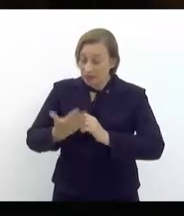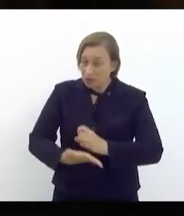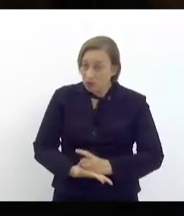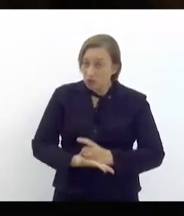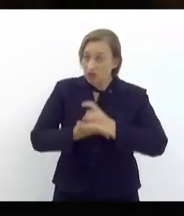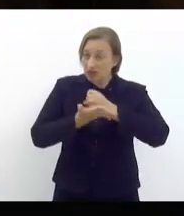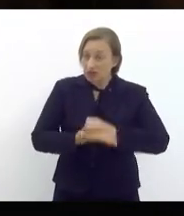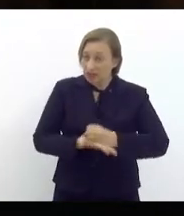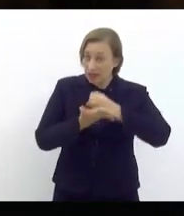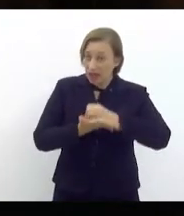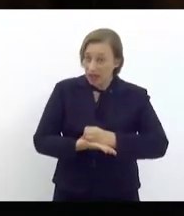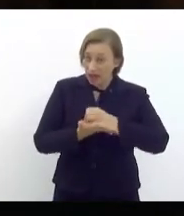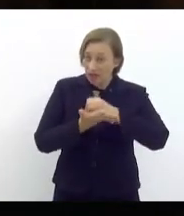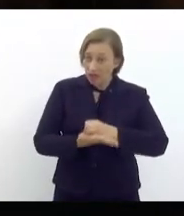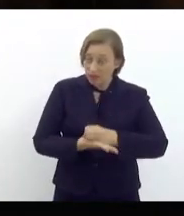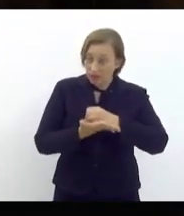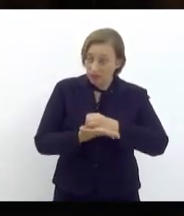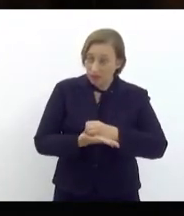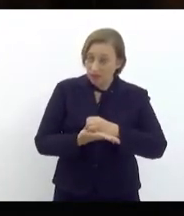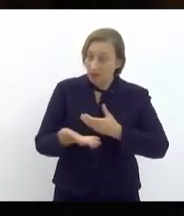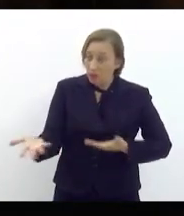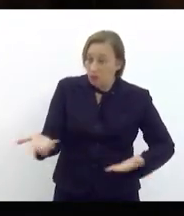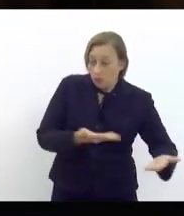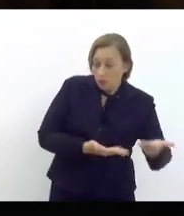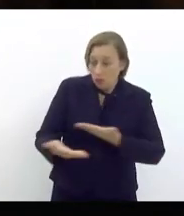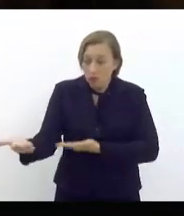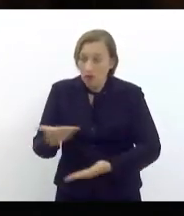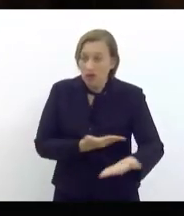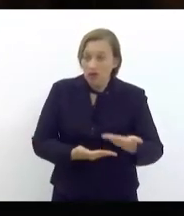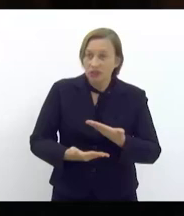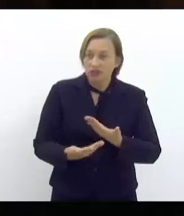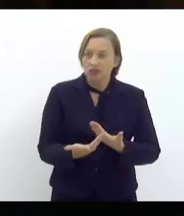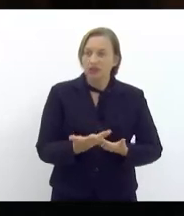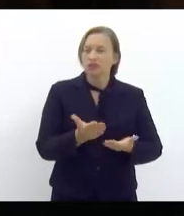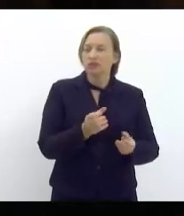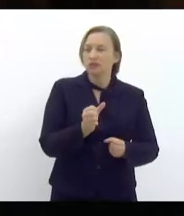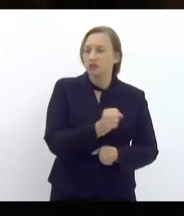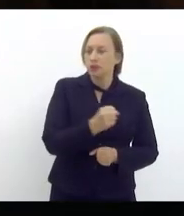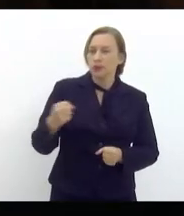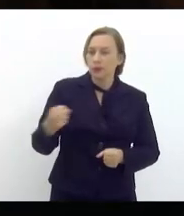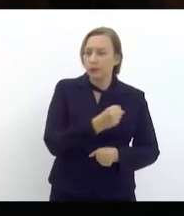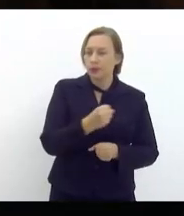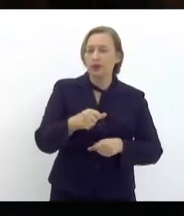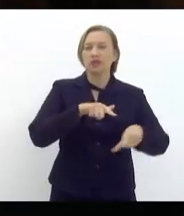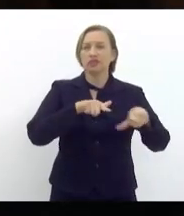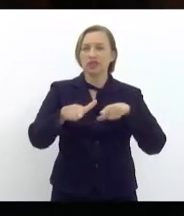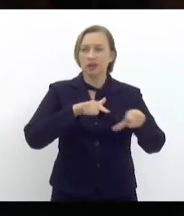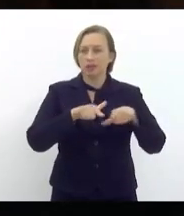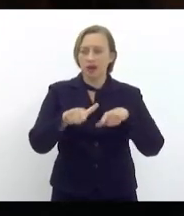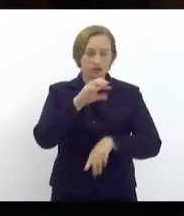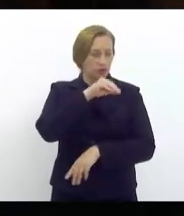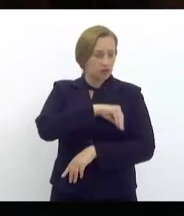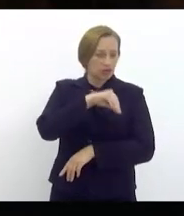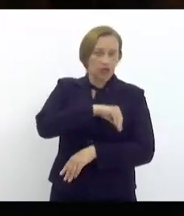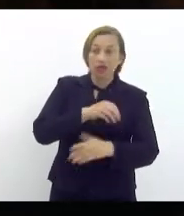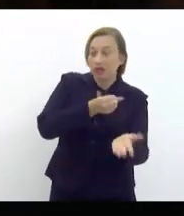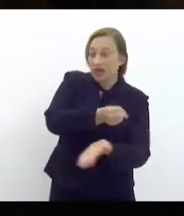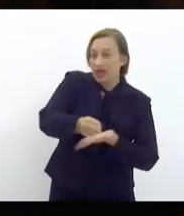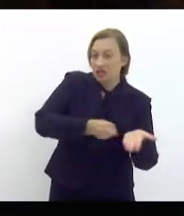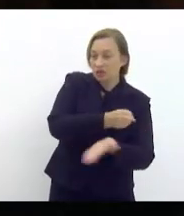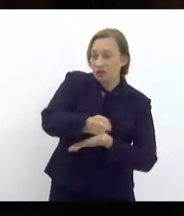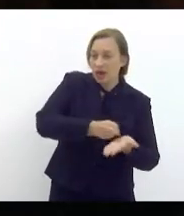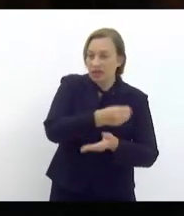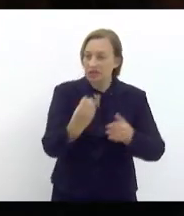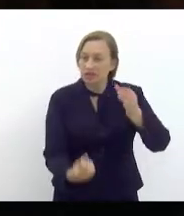positivamente na geração de emprego e renda principalmente considerando que as bases instaladas